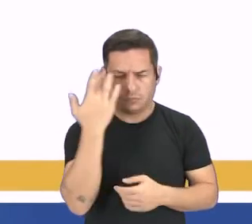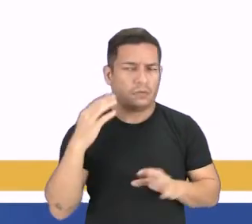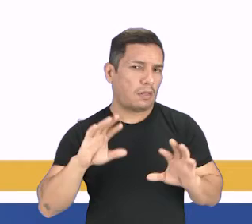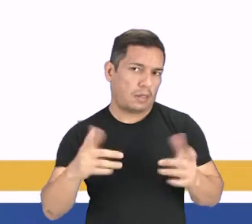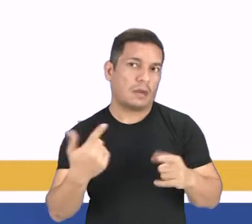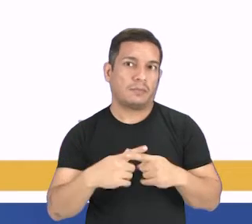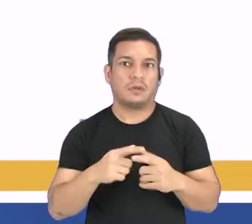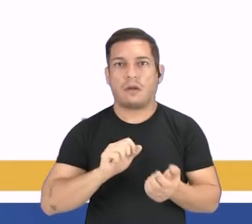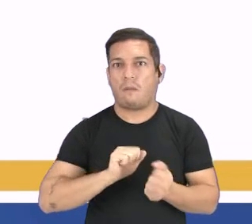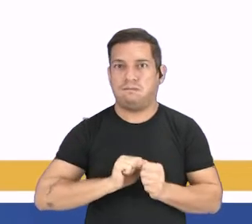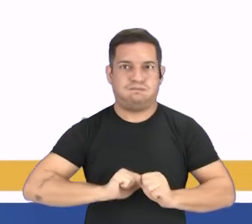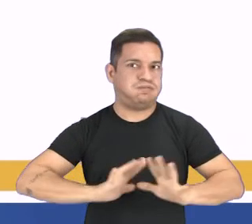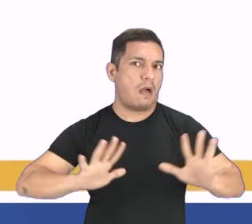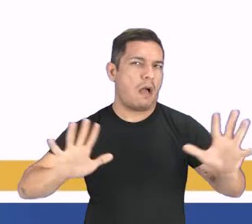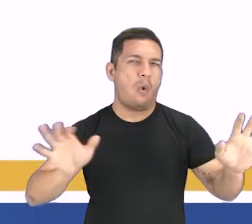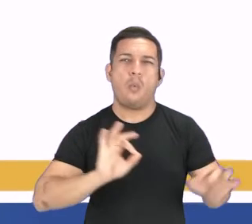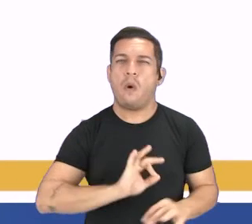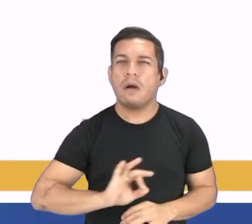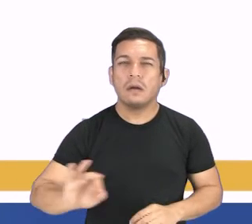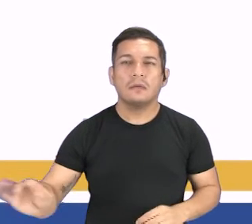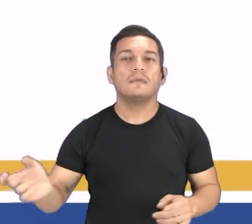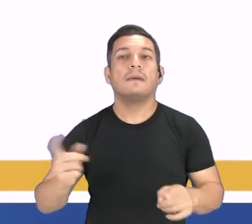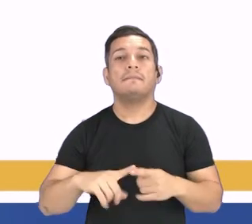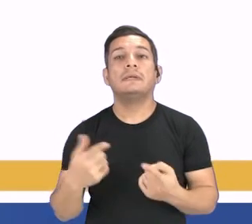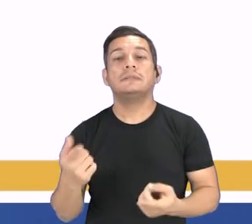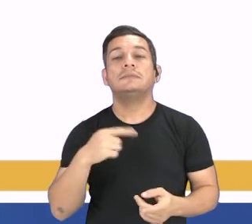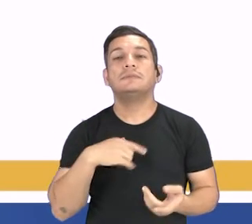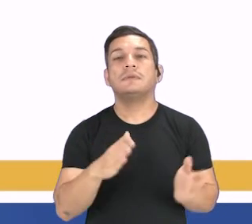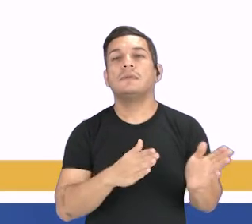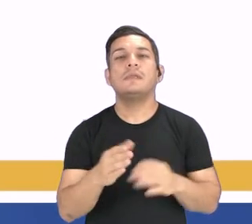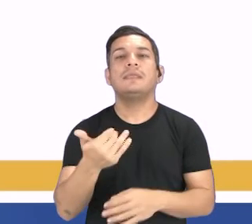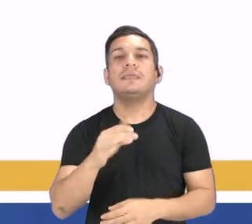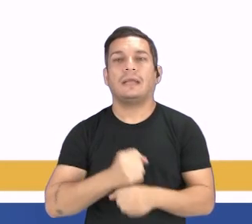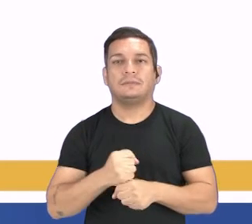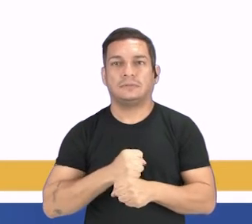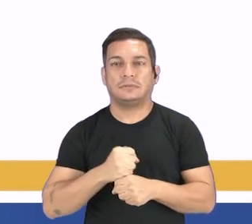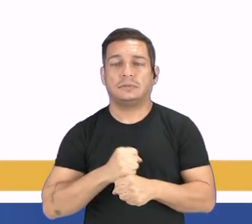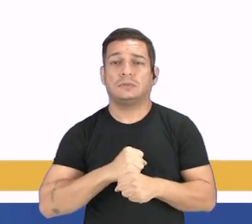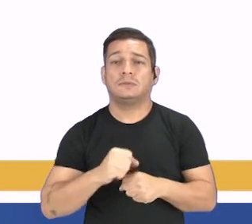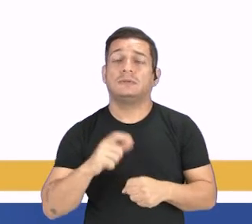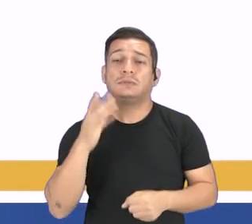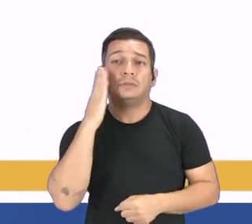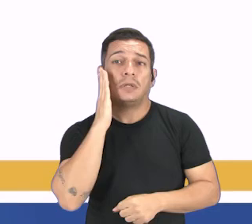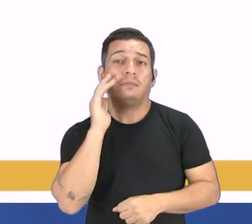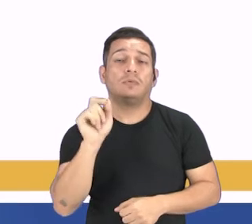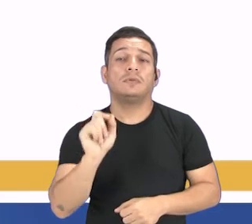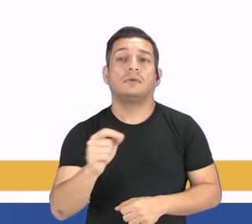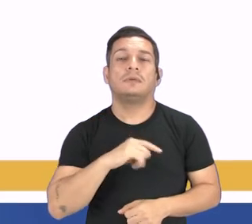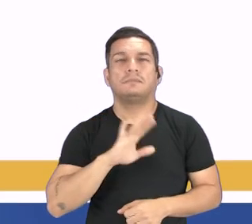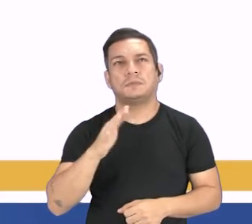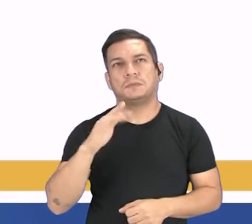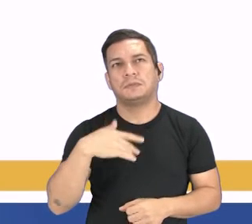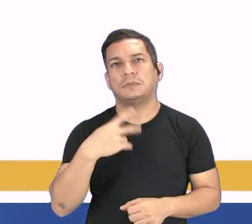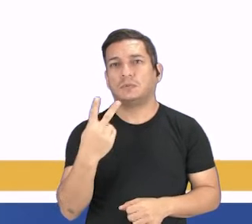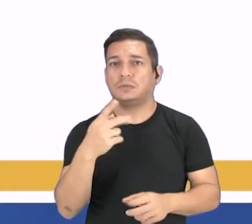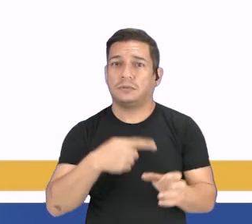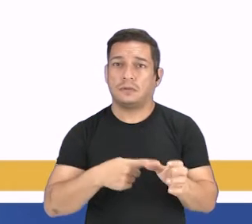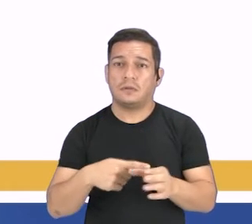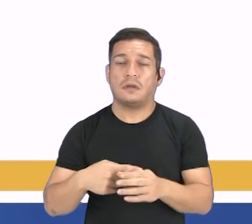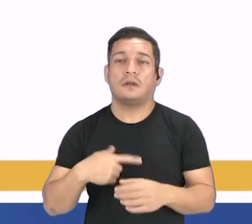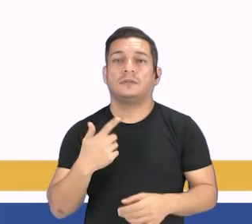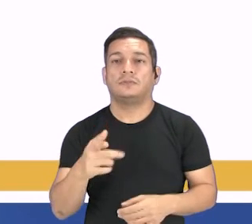porque a explosão foi terrível, mas ao decorrer de 10 anos, ao que se sabe, aproximadamente nas duas